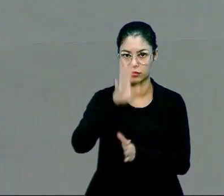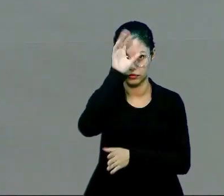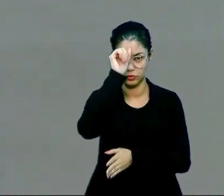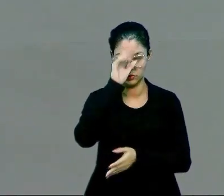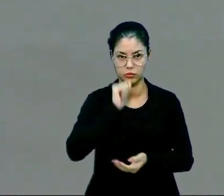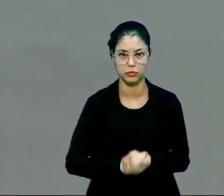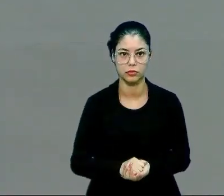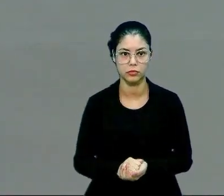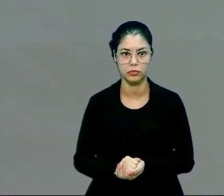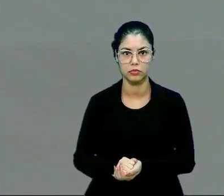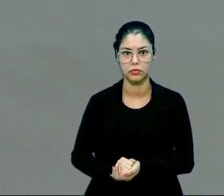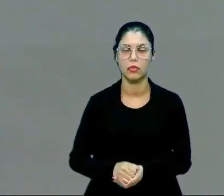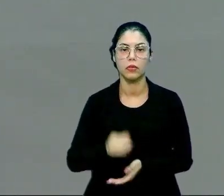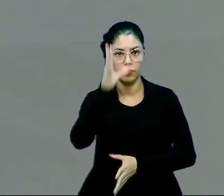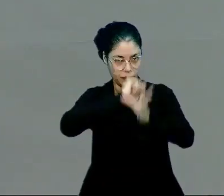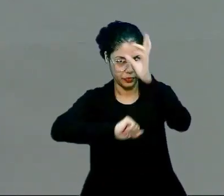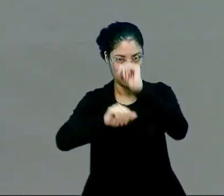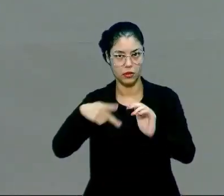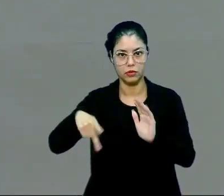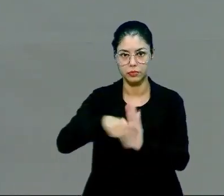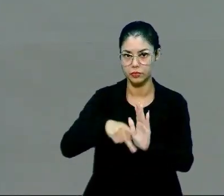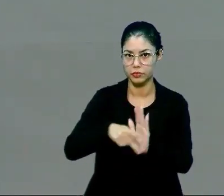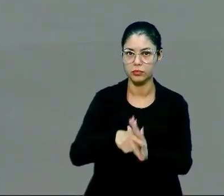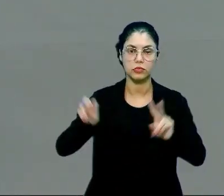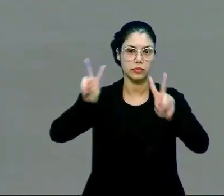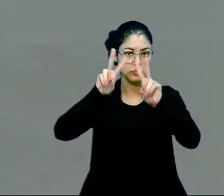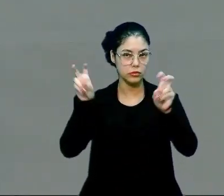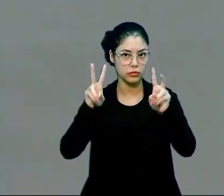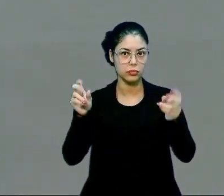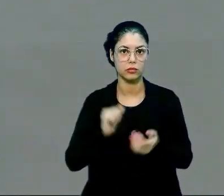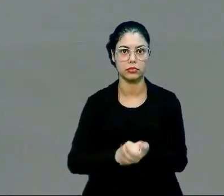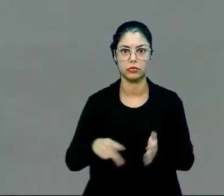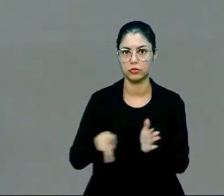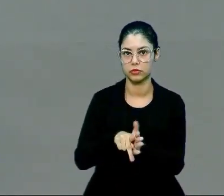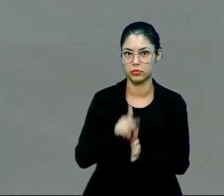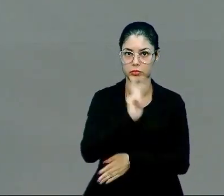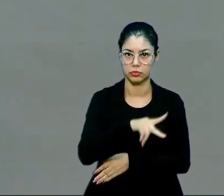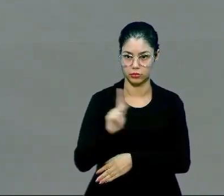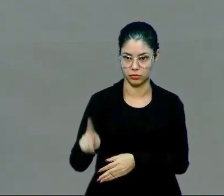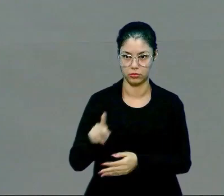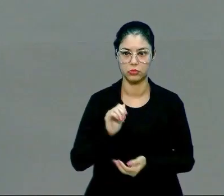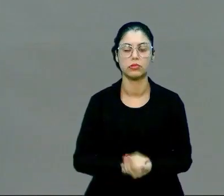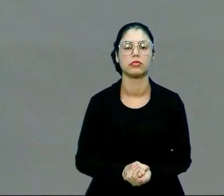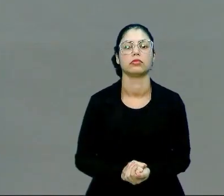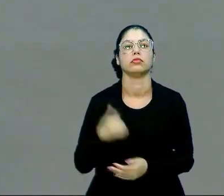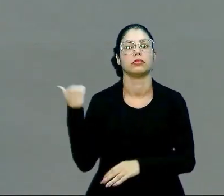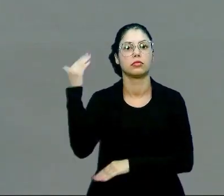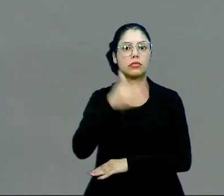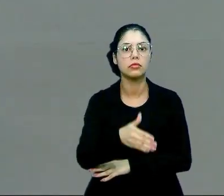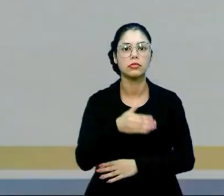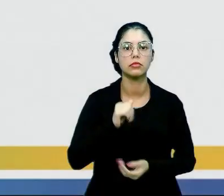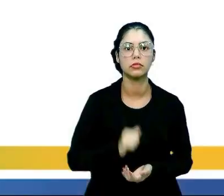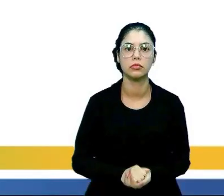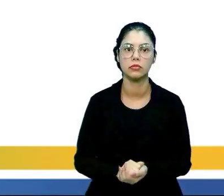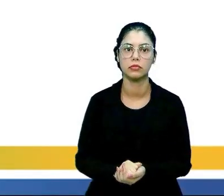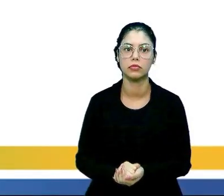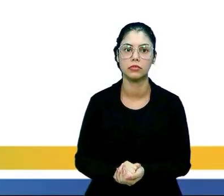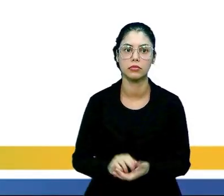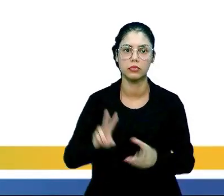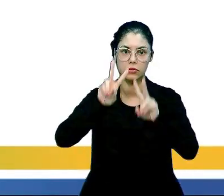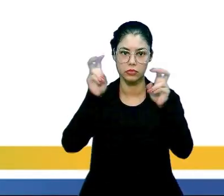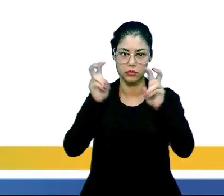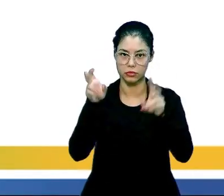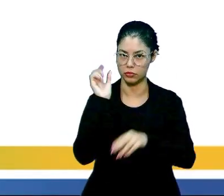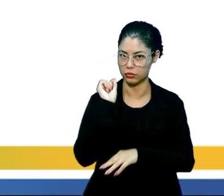vai utilizar um conhecimento de um assunto abordado pelo professor que faça, assim, uma referência direta com o seu tema. E